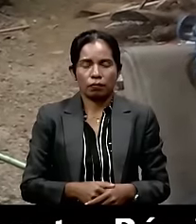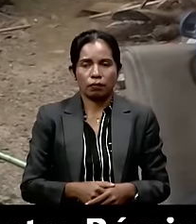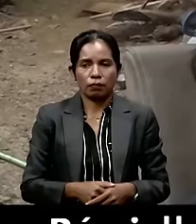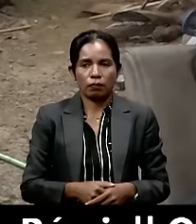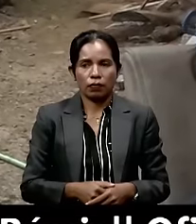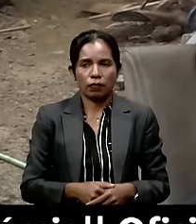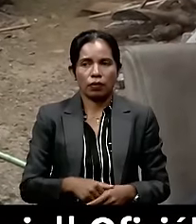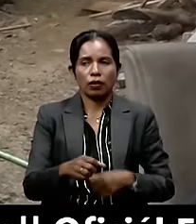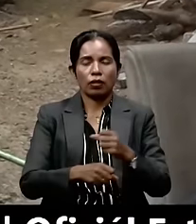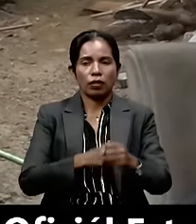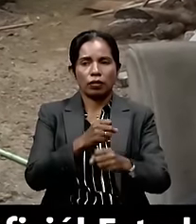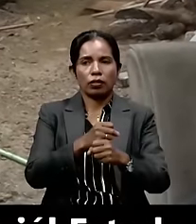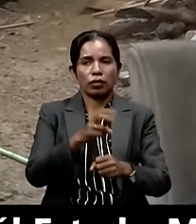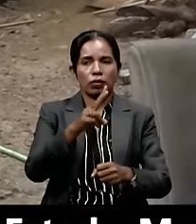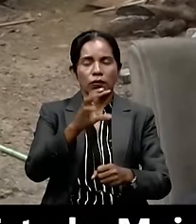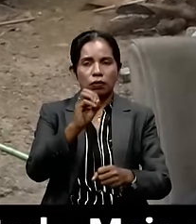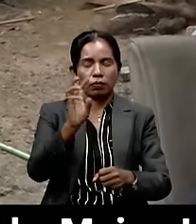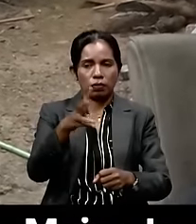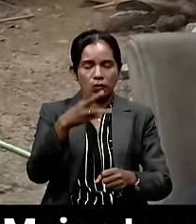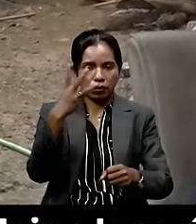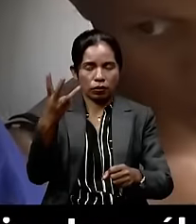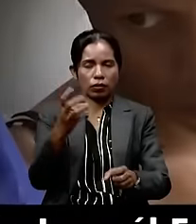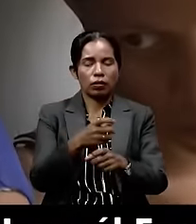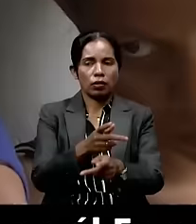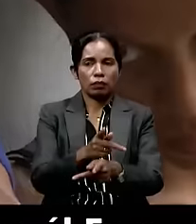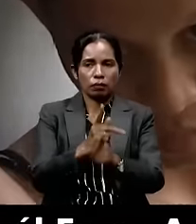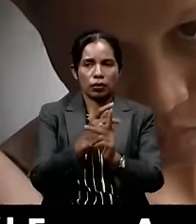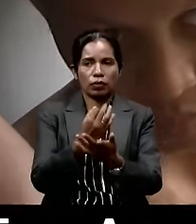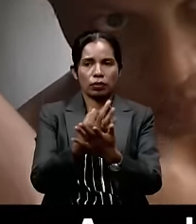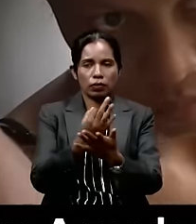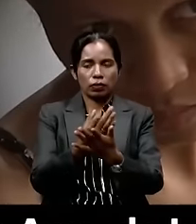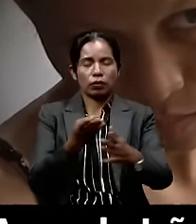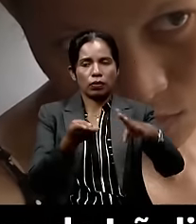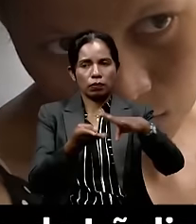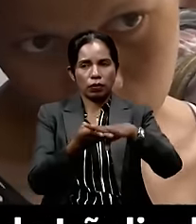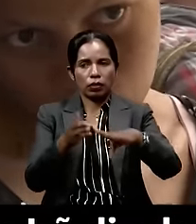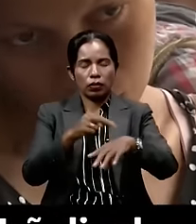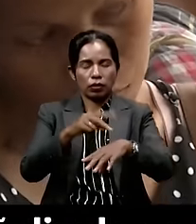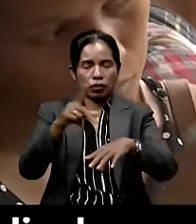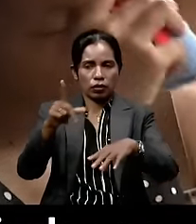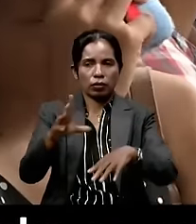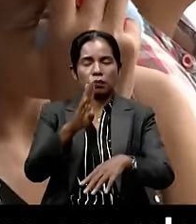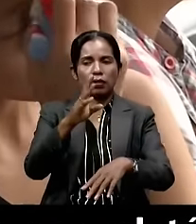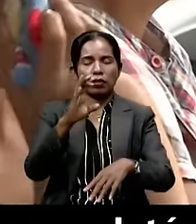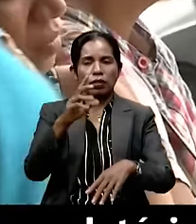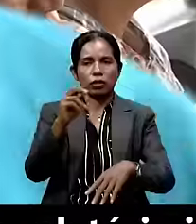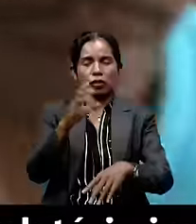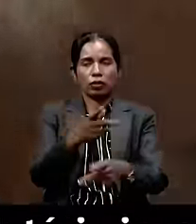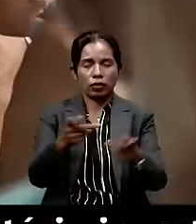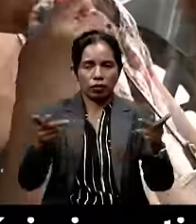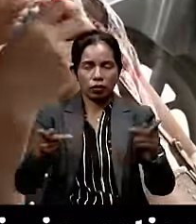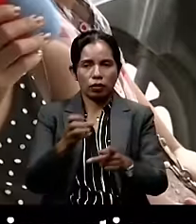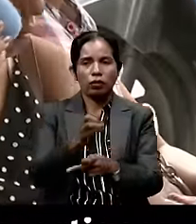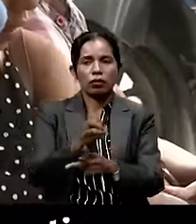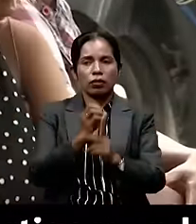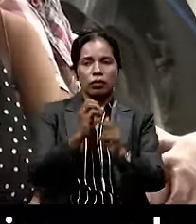No ia tina rihun rua sanul resin hitu, ni halo kreditu osang ia Banco Nacional Comércio Timor-Leste, ho fatin kooperativa